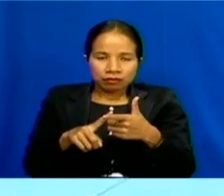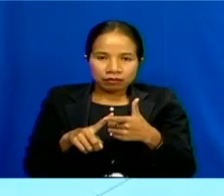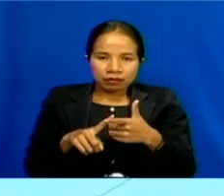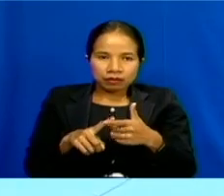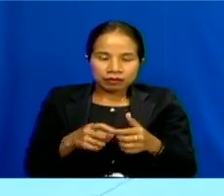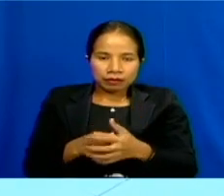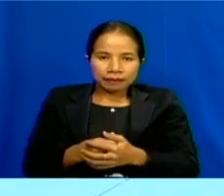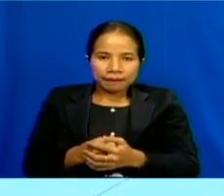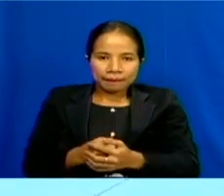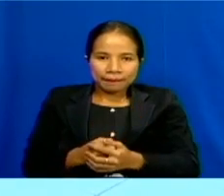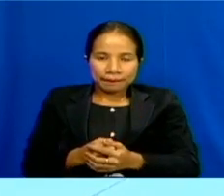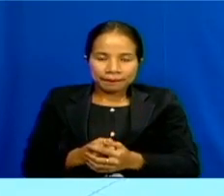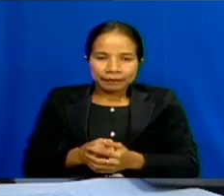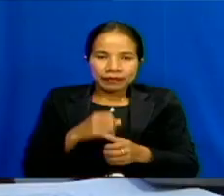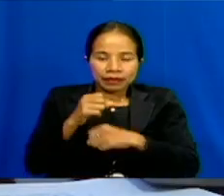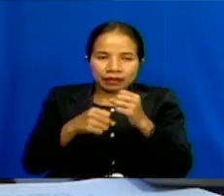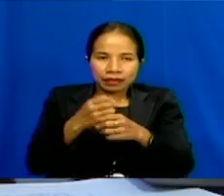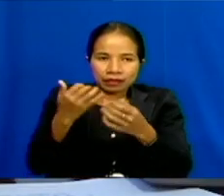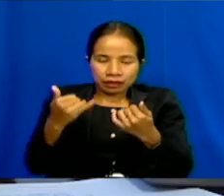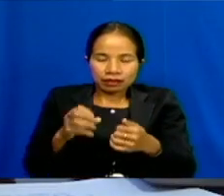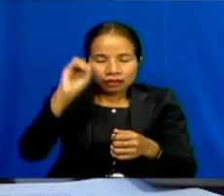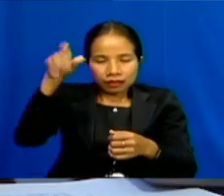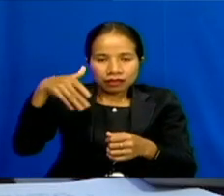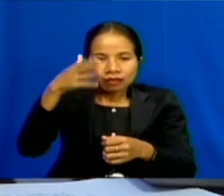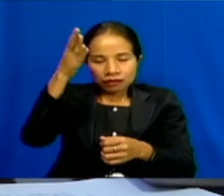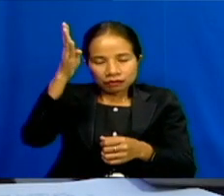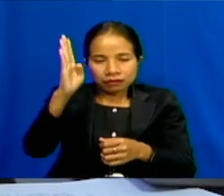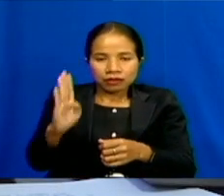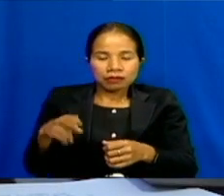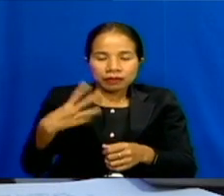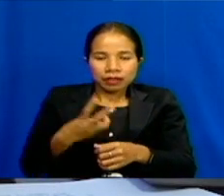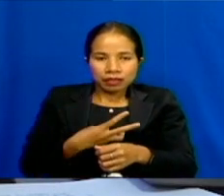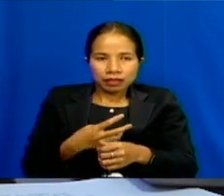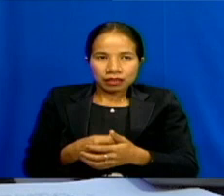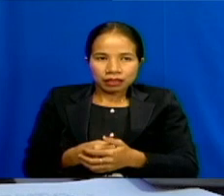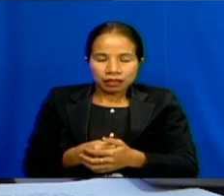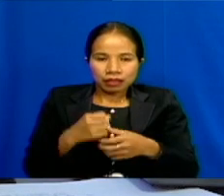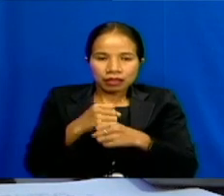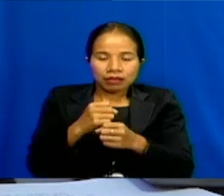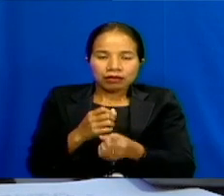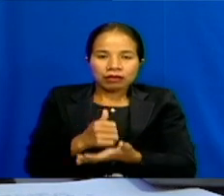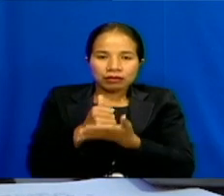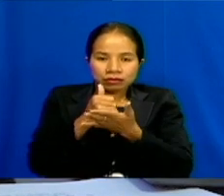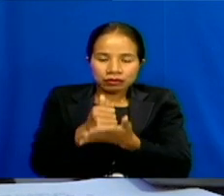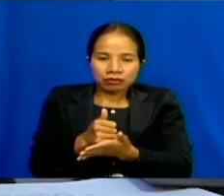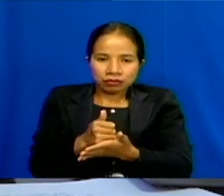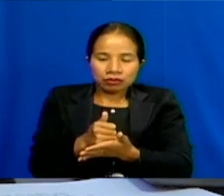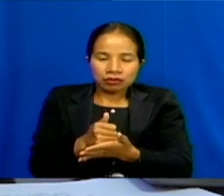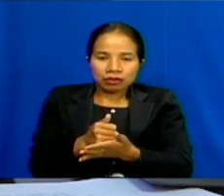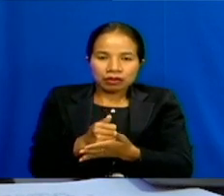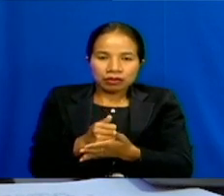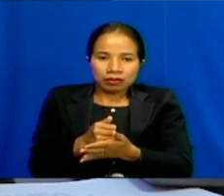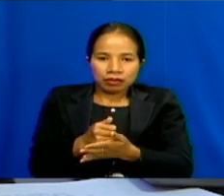suave. Tinha, graças a Deus, ita consegue facilitar ita empresário microkick no